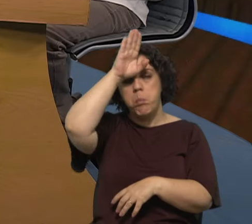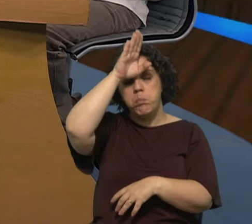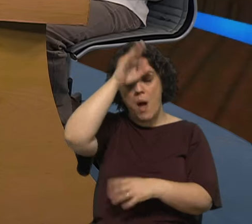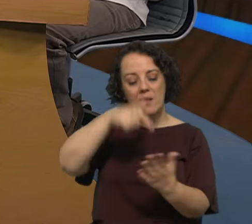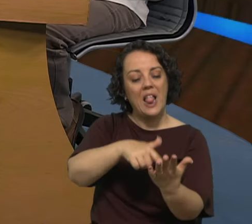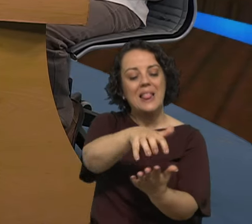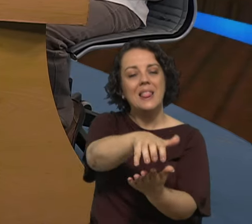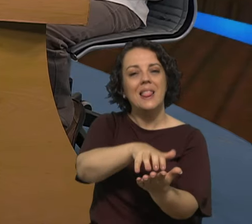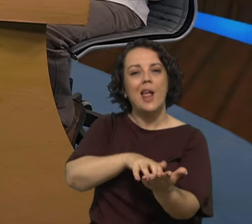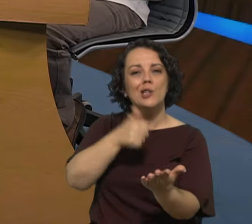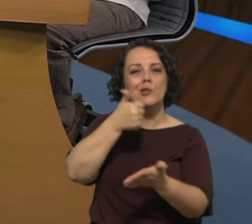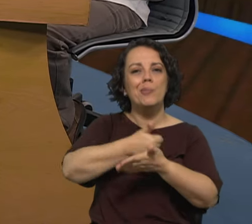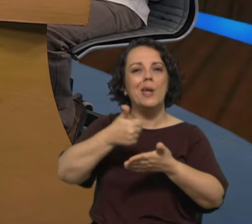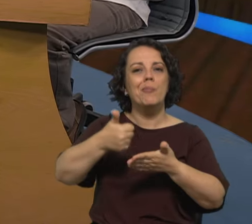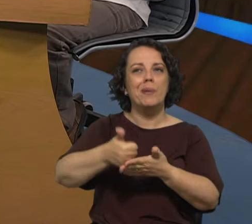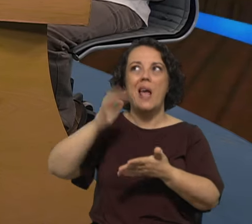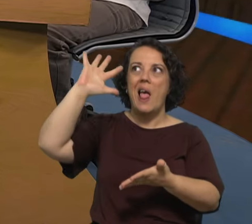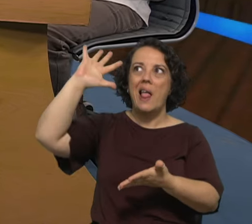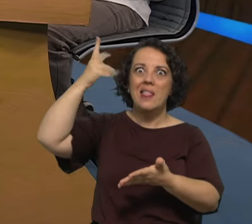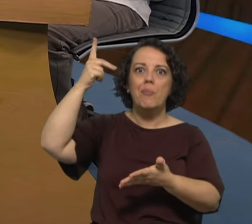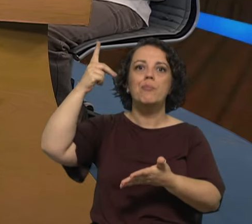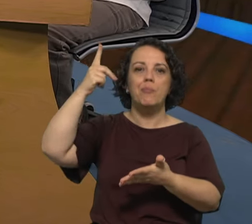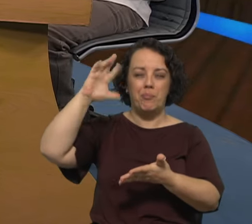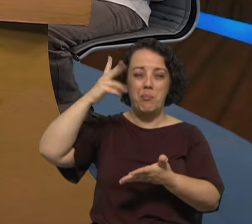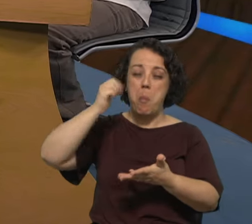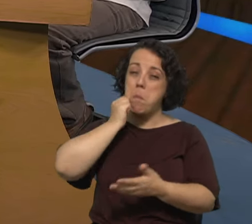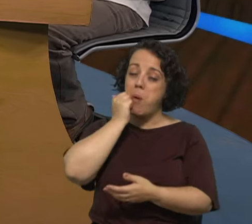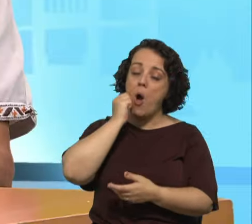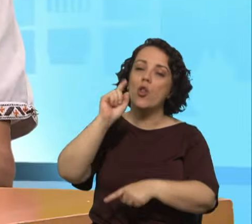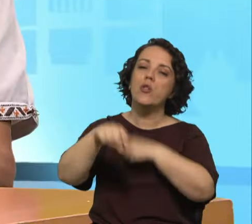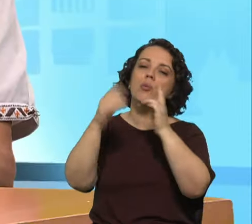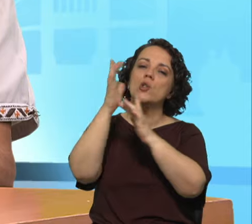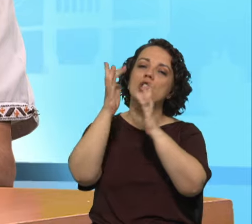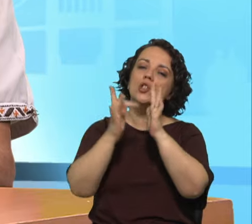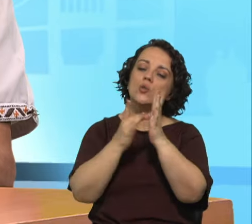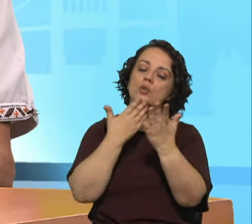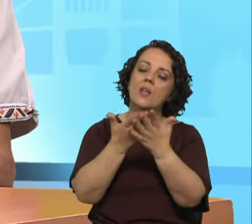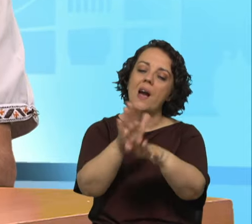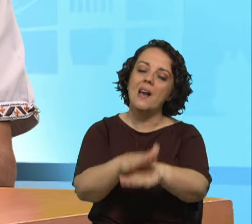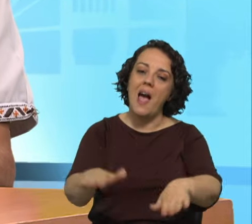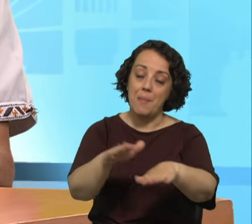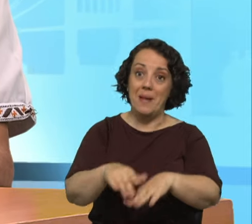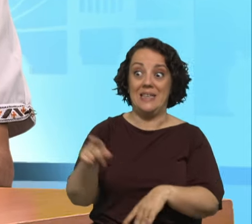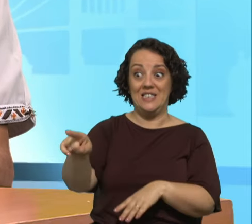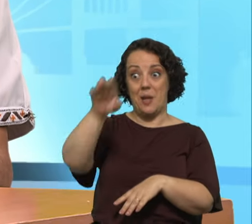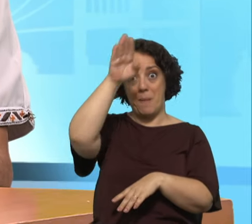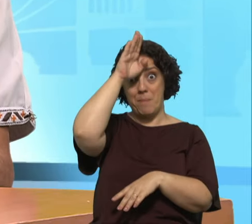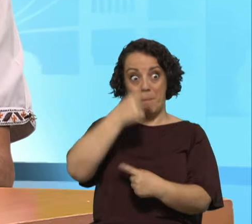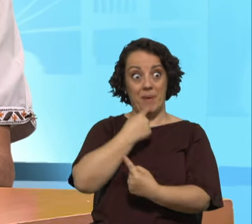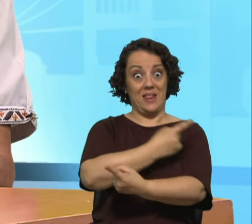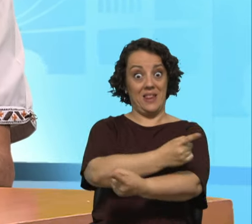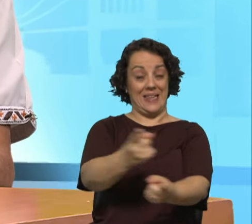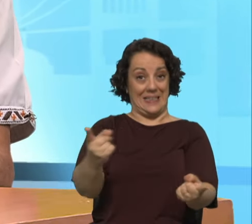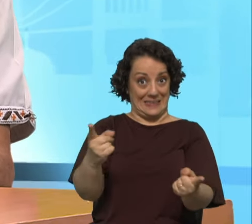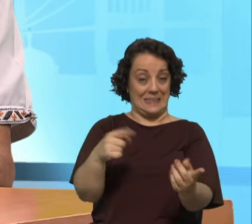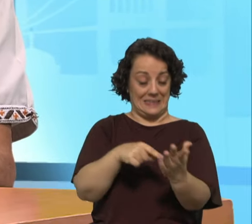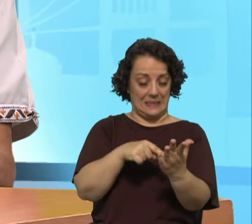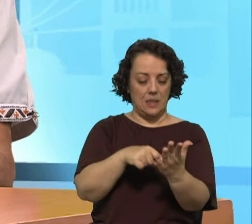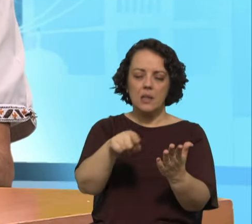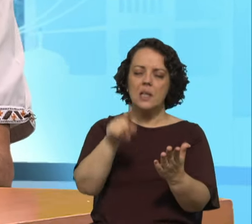bíblico da da Tempestade que Jesus acalma e dizia a determinada altura algo que para a humanidade para mim é absolutamente decisivo o Papa